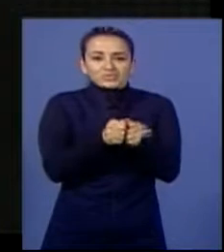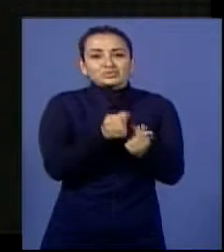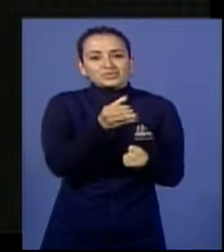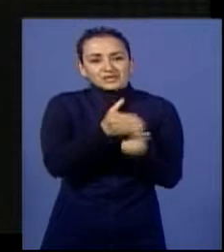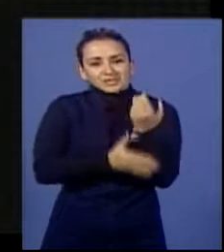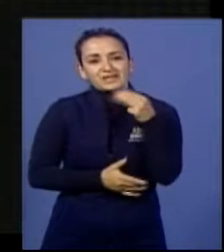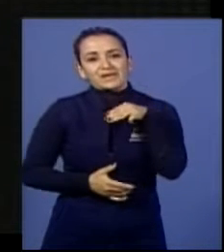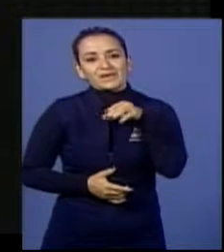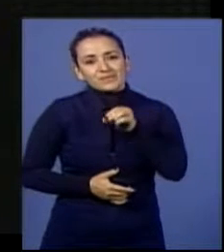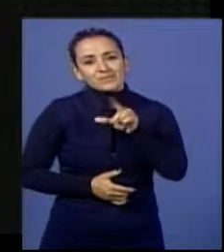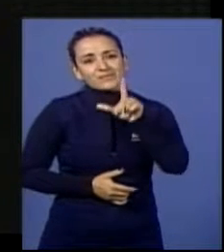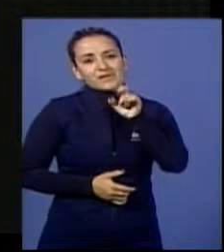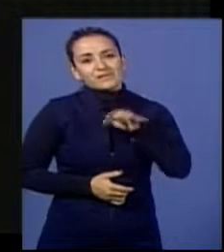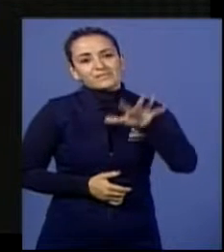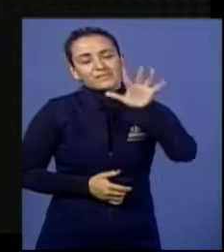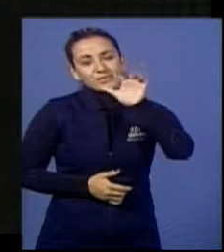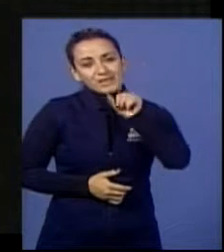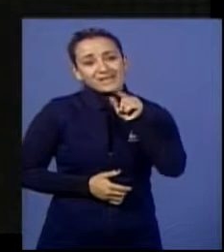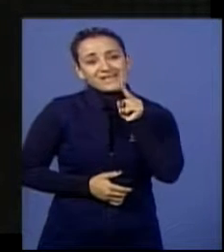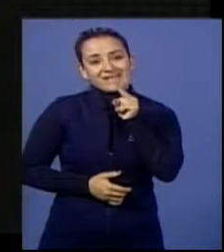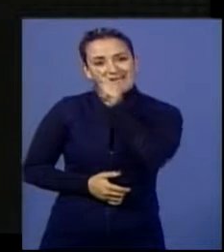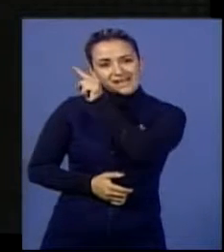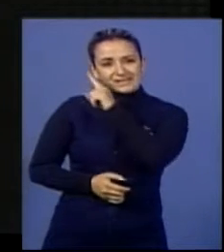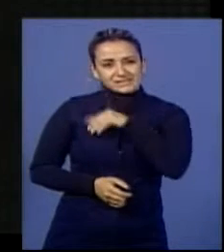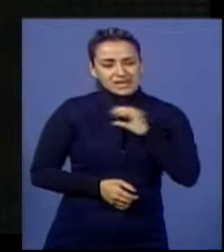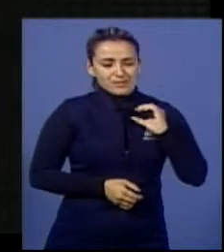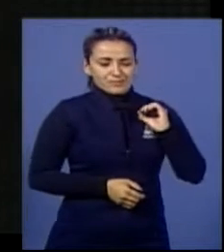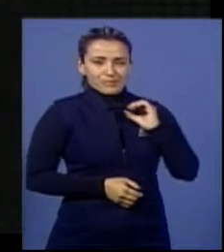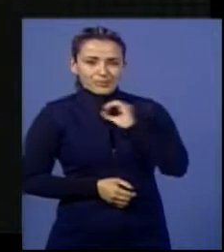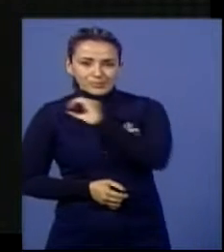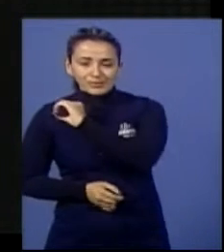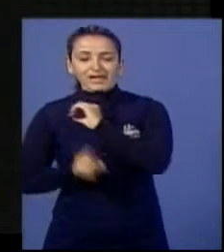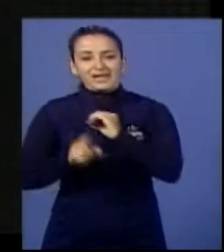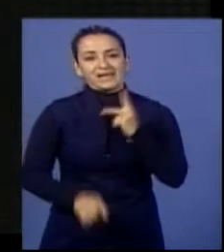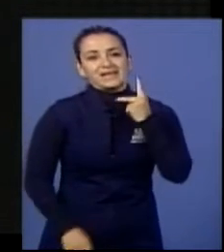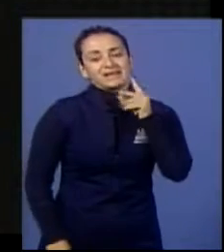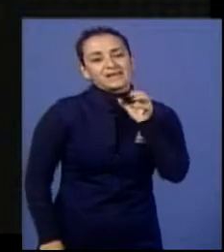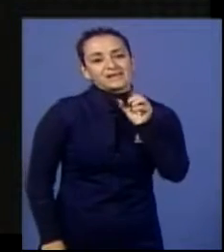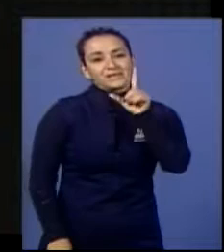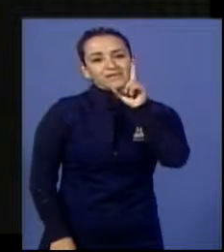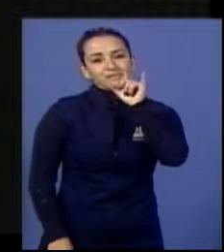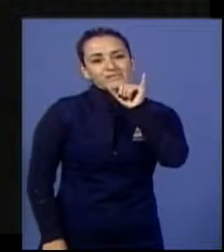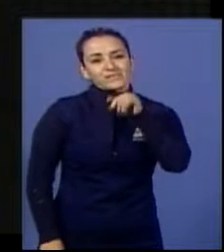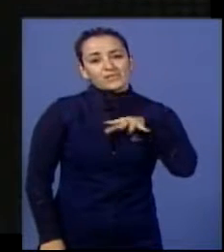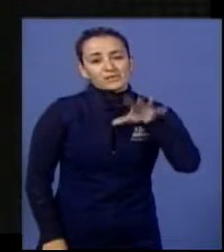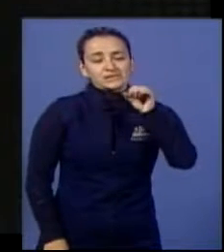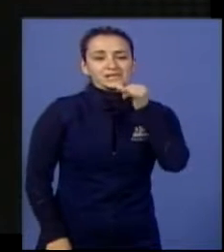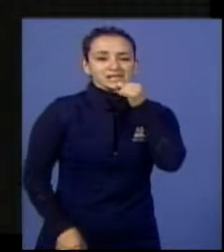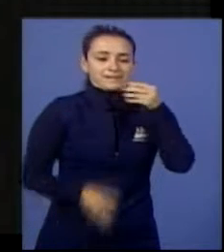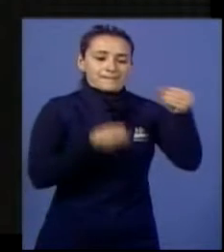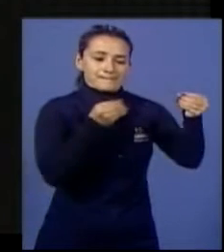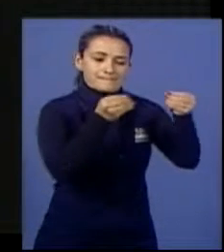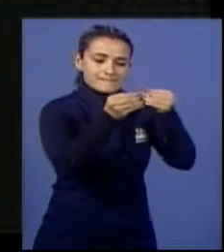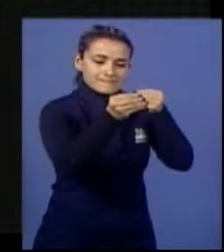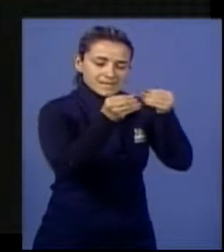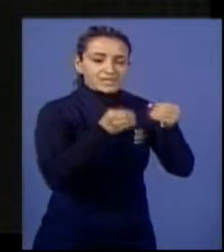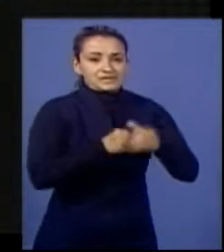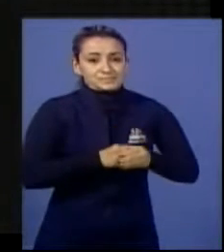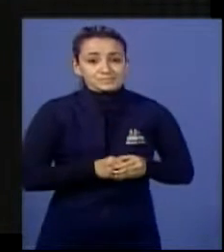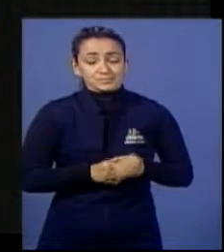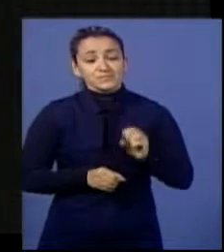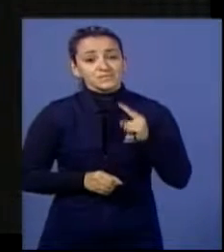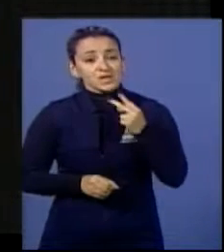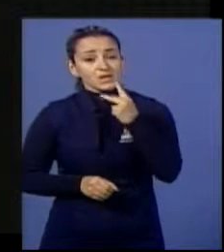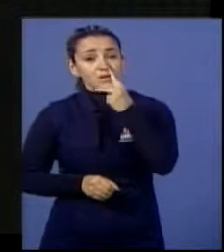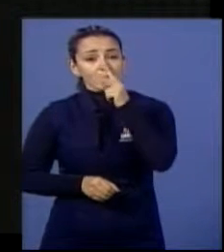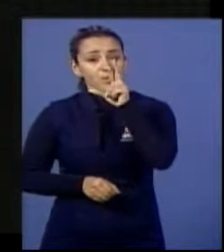Essa molecona nós chamamos de polímero. Os plásticos são polímeros. A proteína é um polímero. A